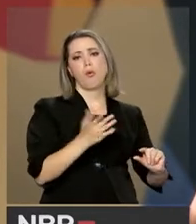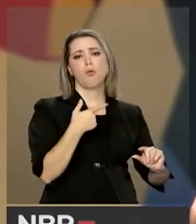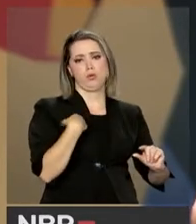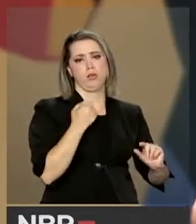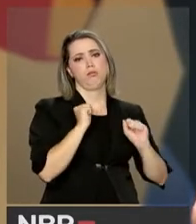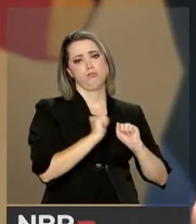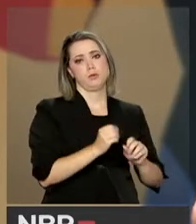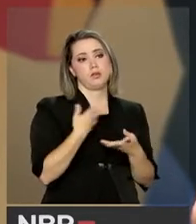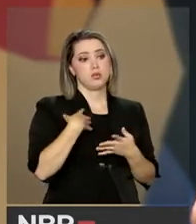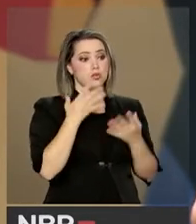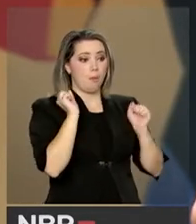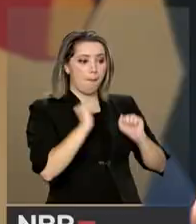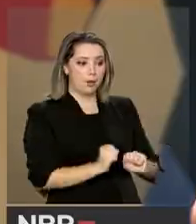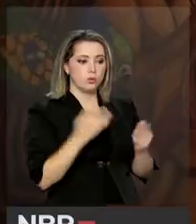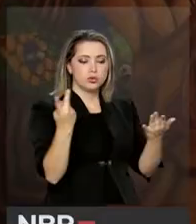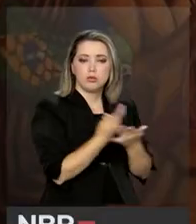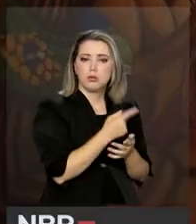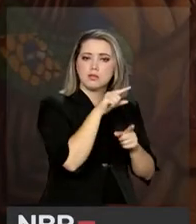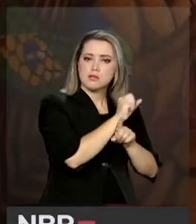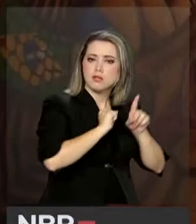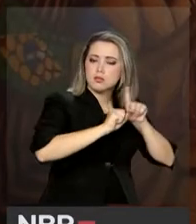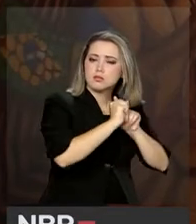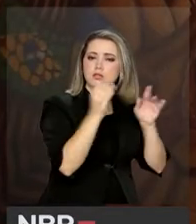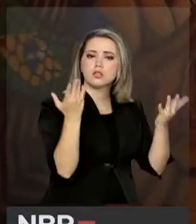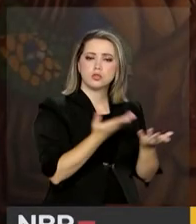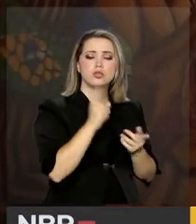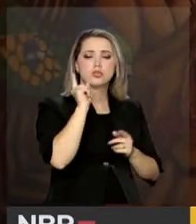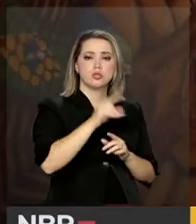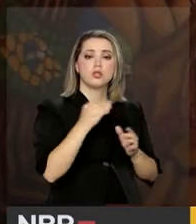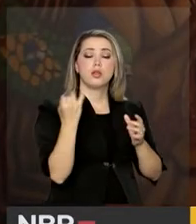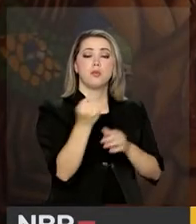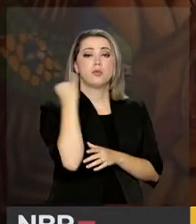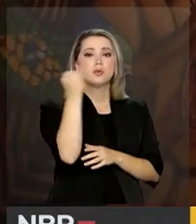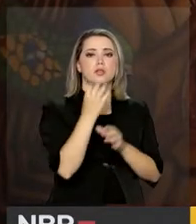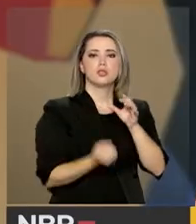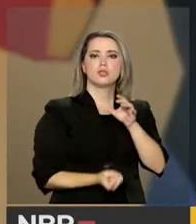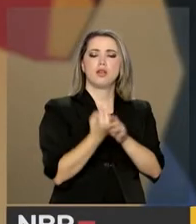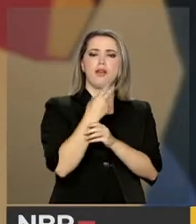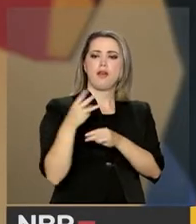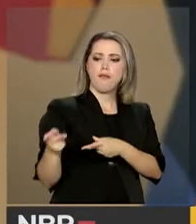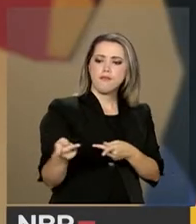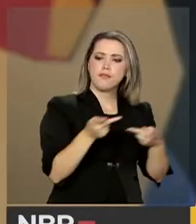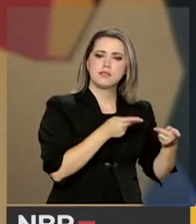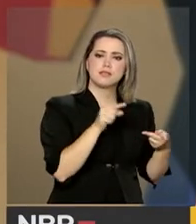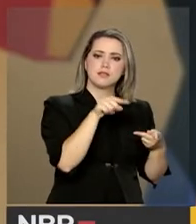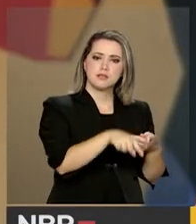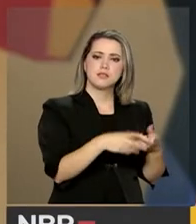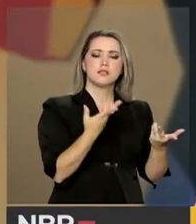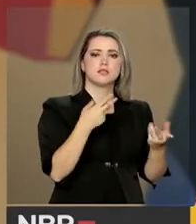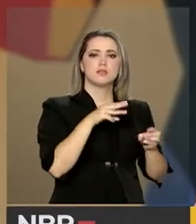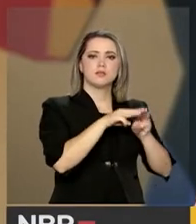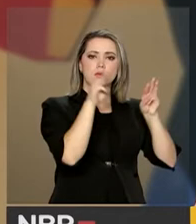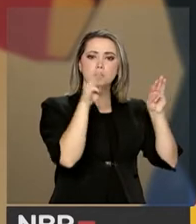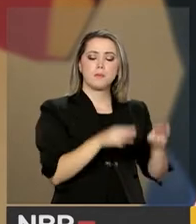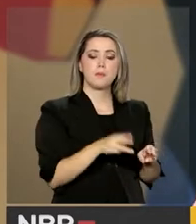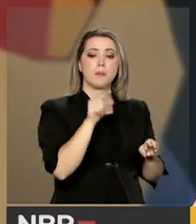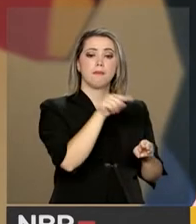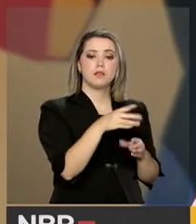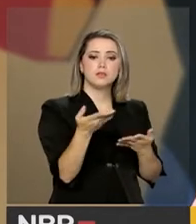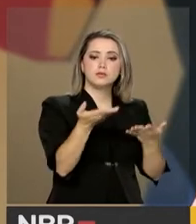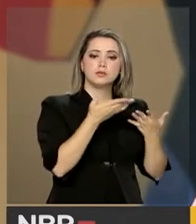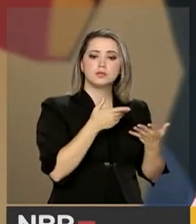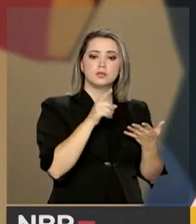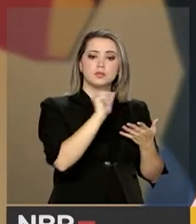gente pode ter dentro da sociedade. Então é importante criar essa cultura de visitação da população aos museus, fazer